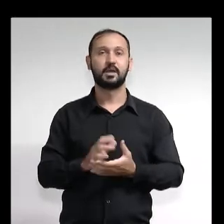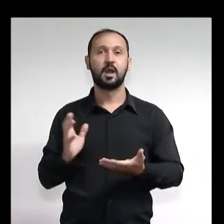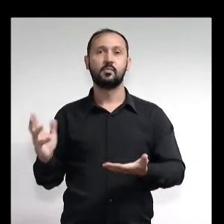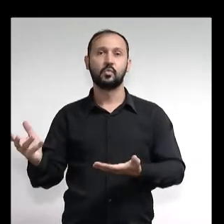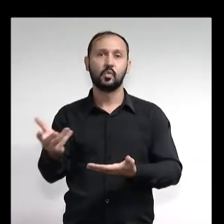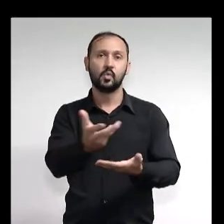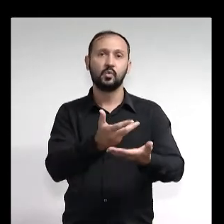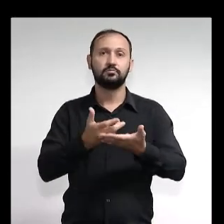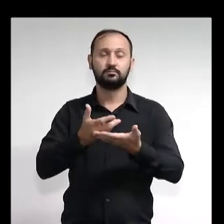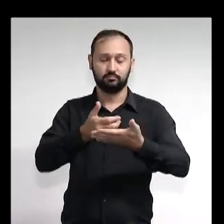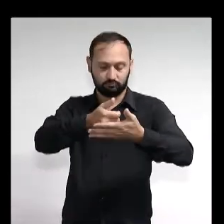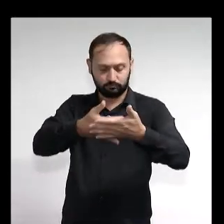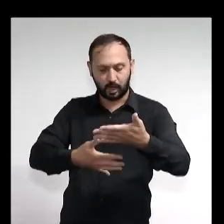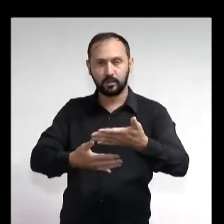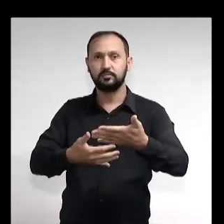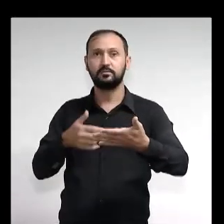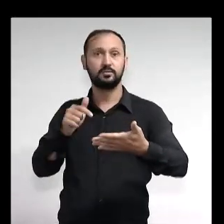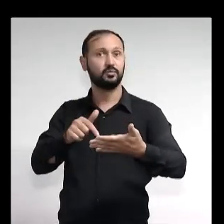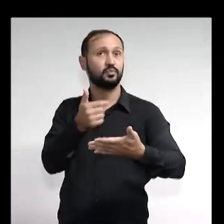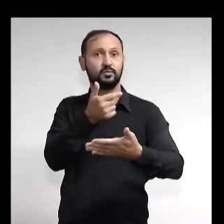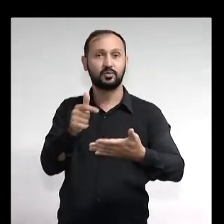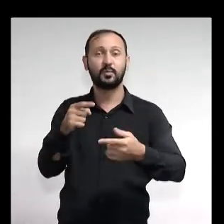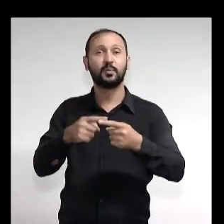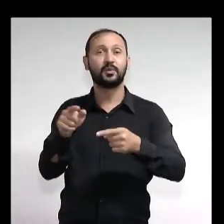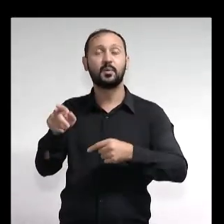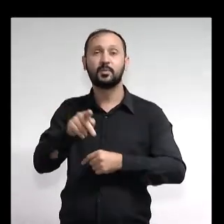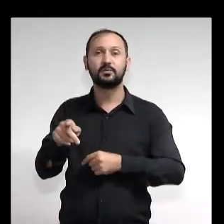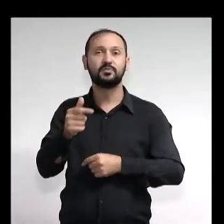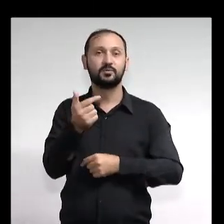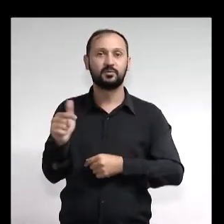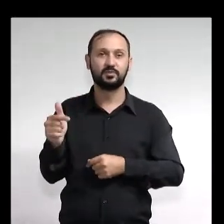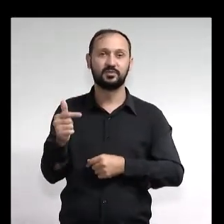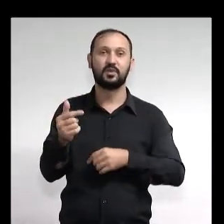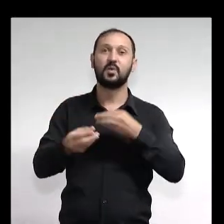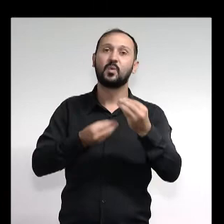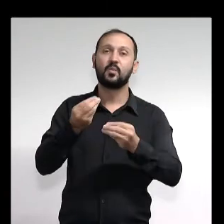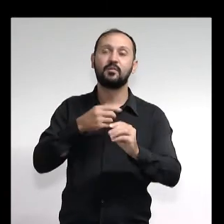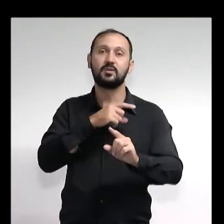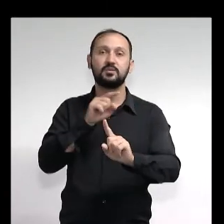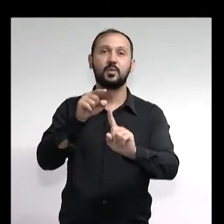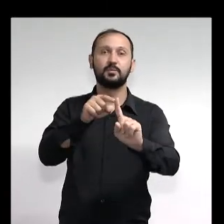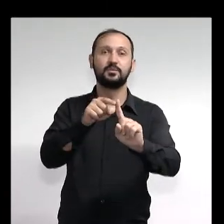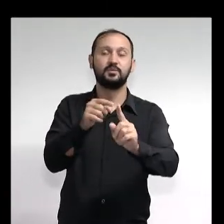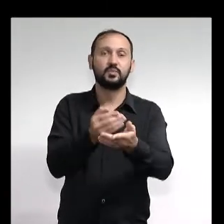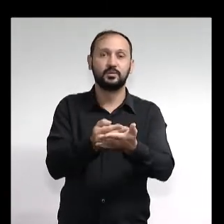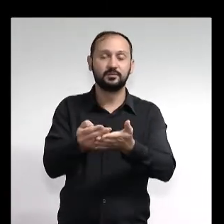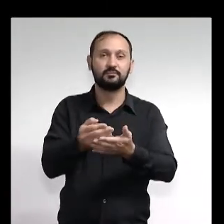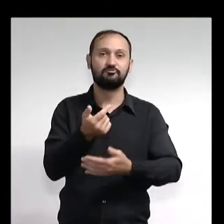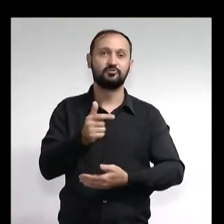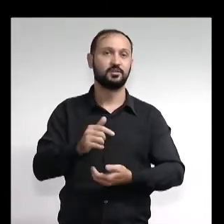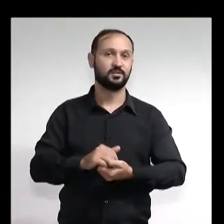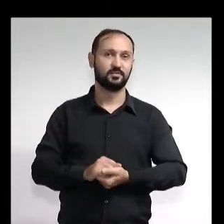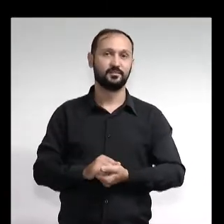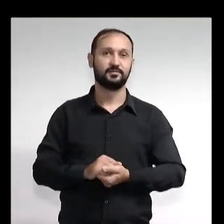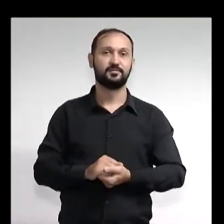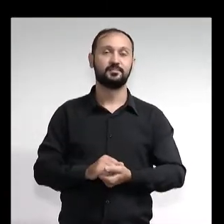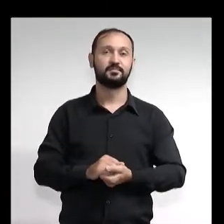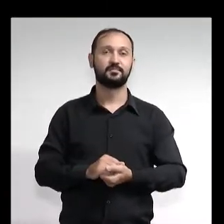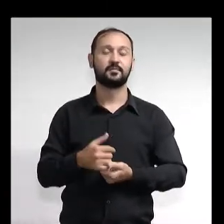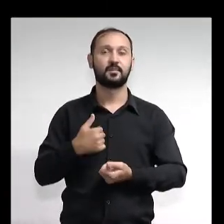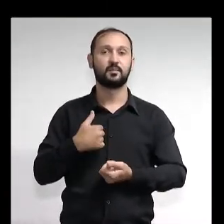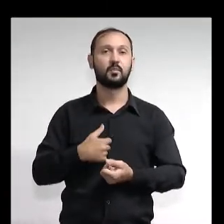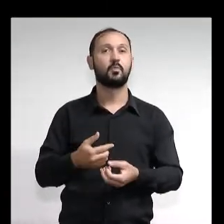estratégias. Eu não tinha o levantamento porque eles não usavam. Então, eu tive que, como que eu poderia ter, né,